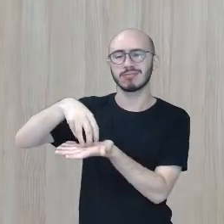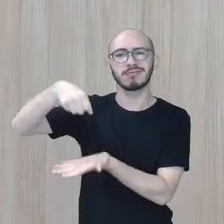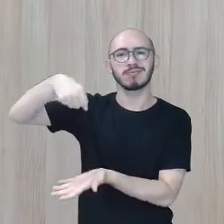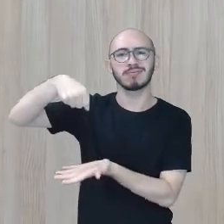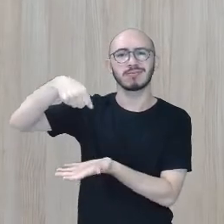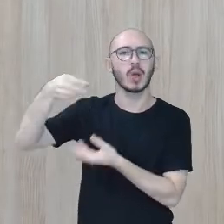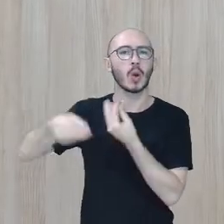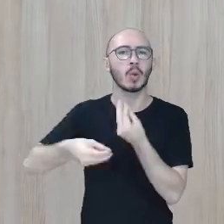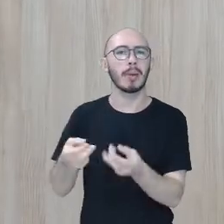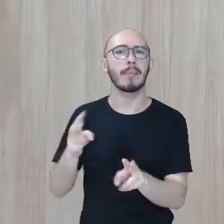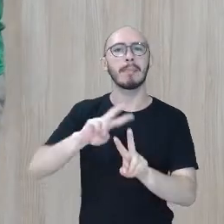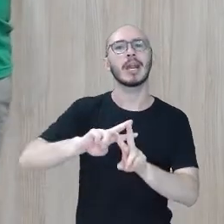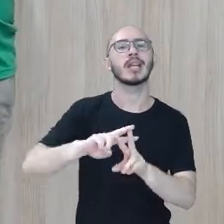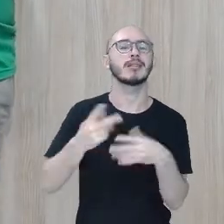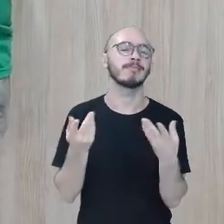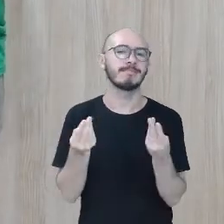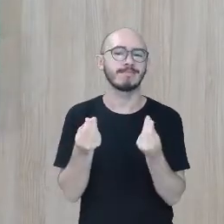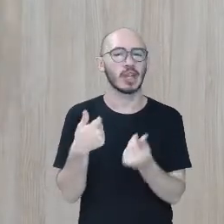numa gaiola, né?